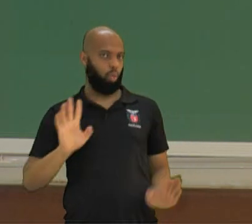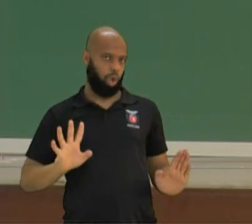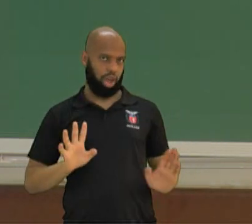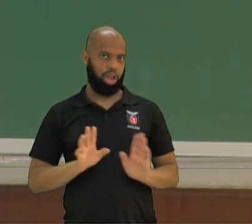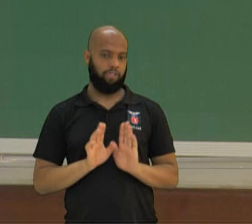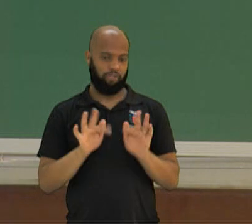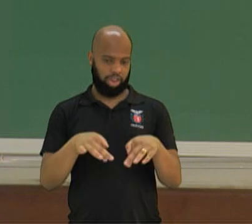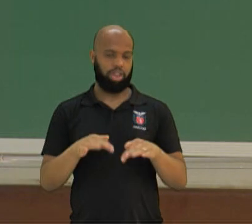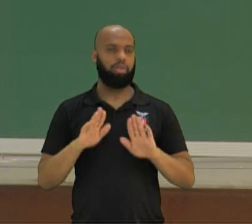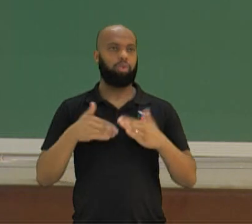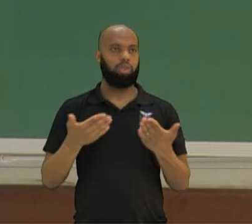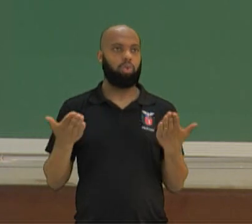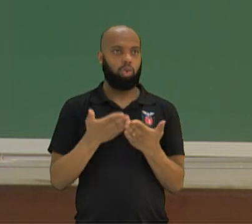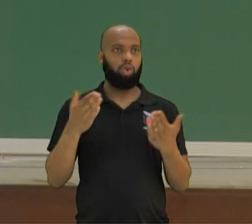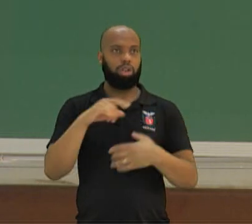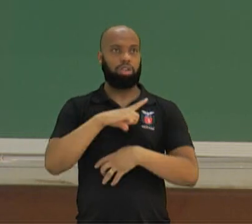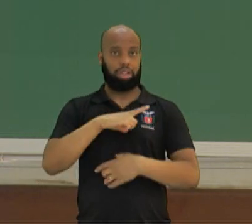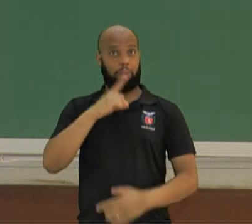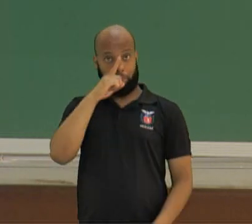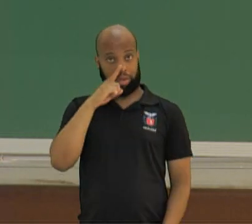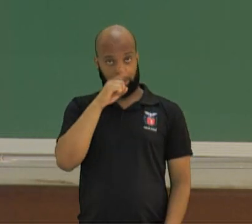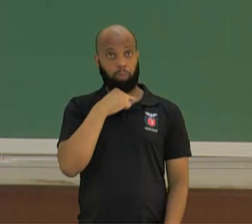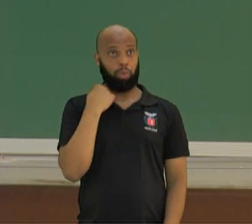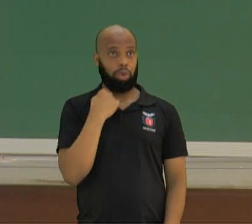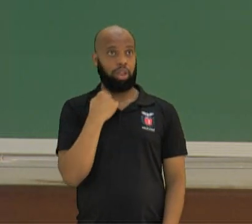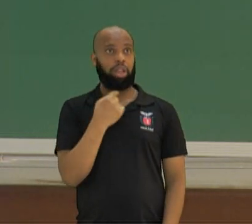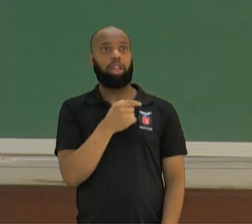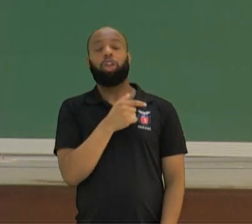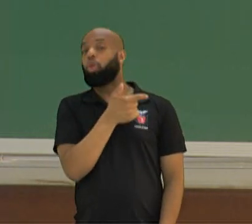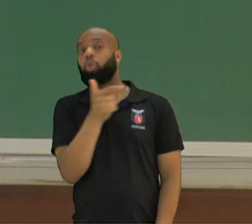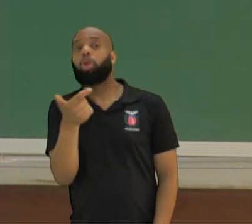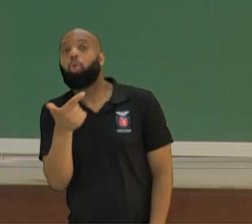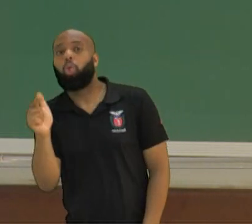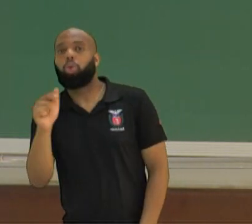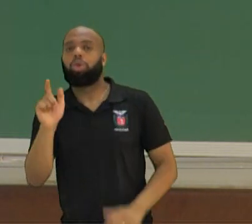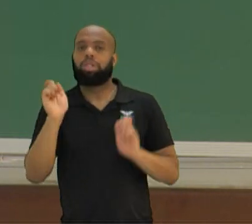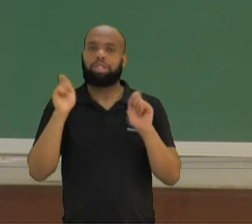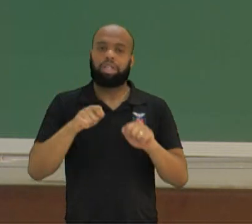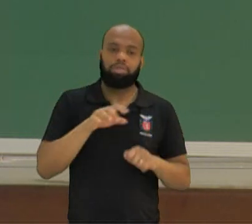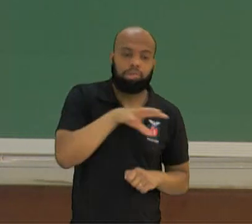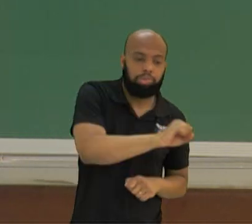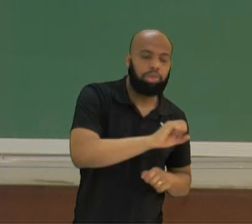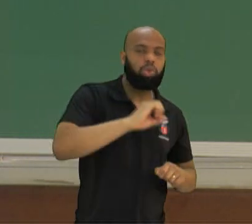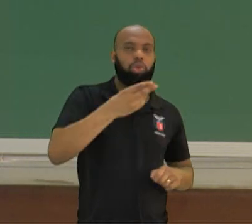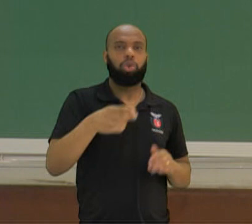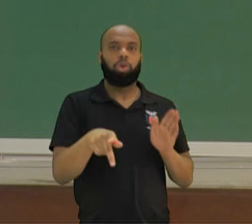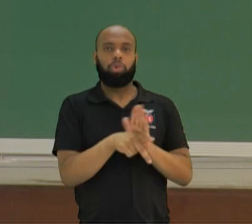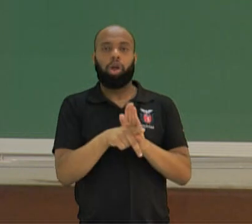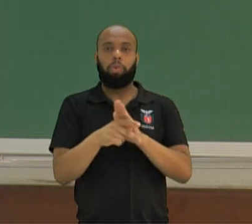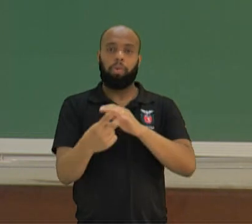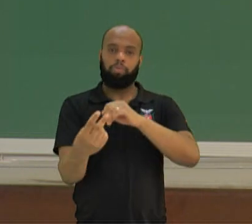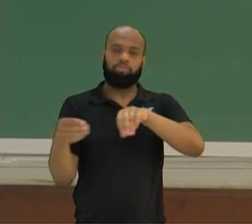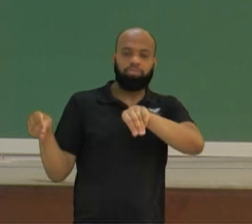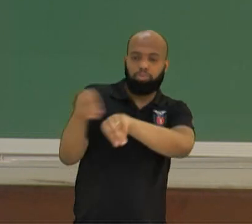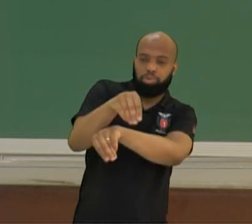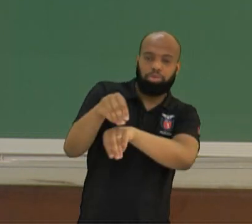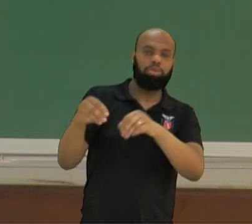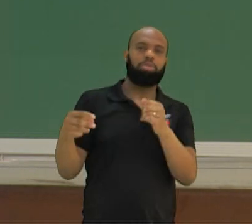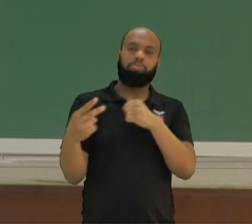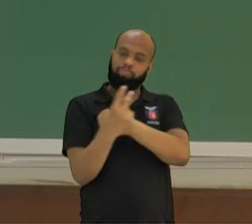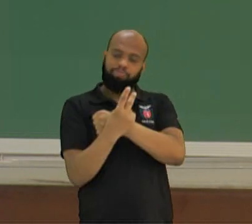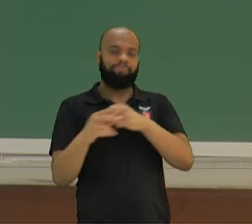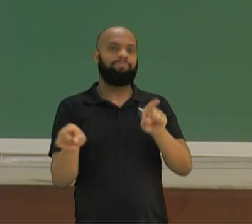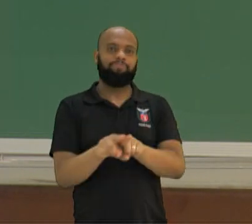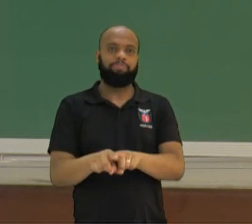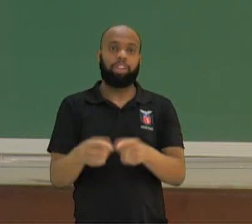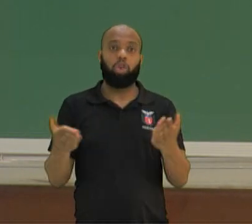xeque-mate. Então, ele está sendo ameaçado, não há nenhuma peça que a gente possa capturar ou colocar na frente do rei para proteger. O que